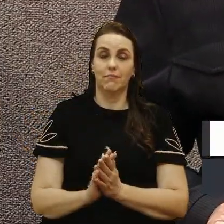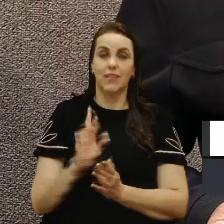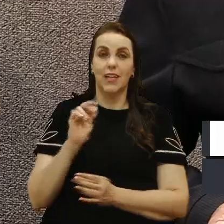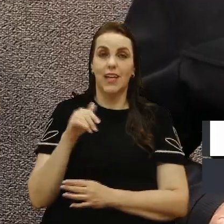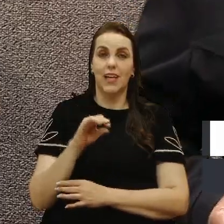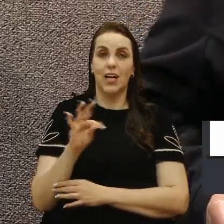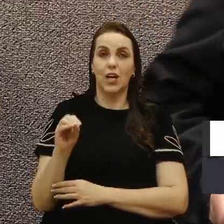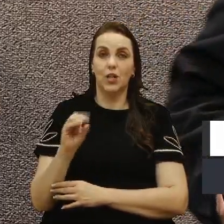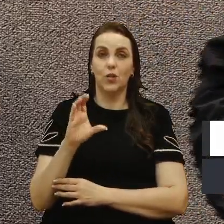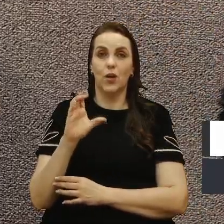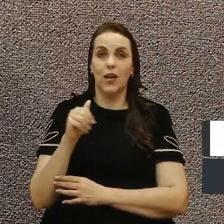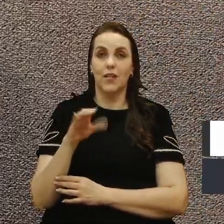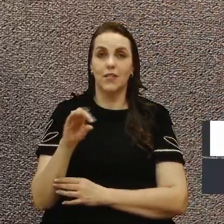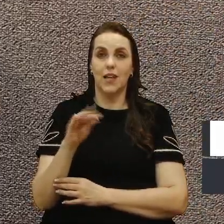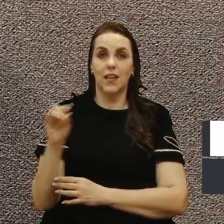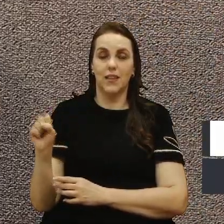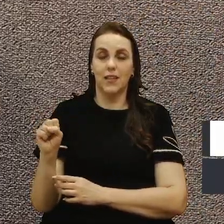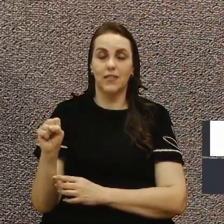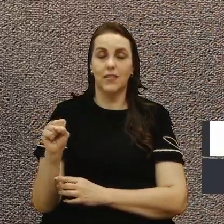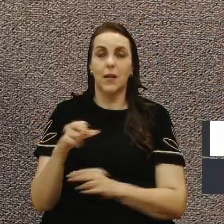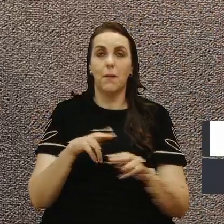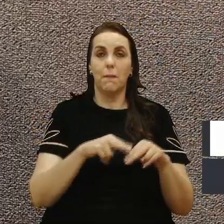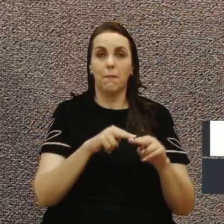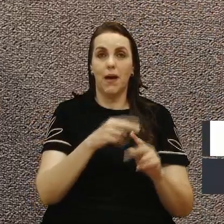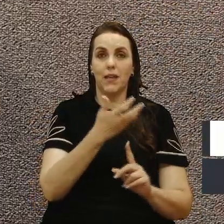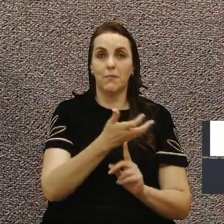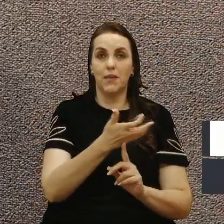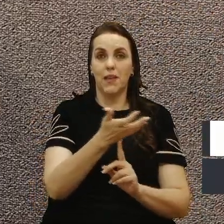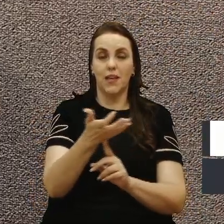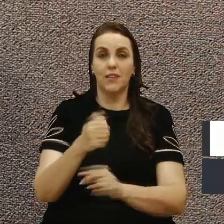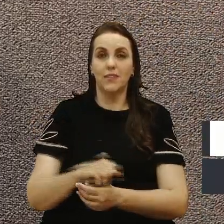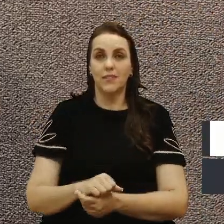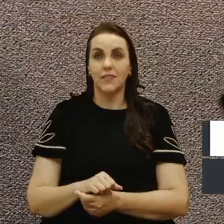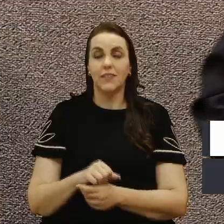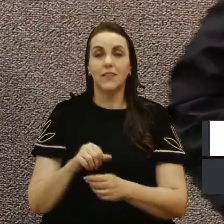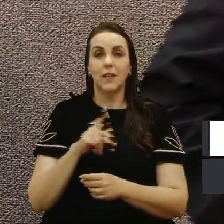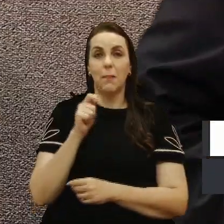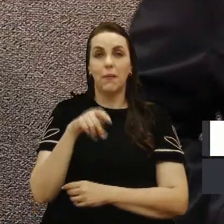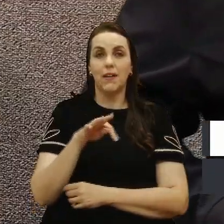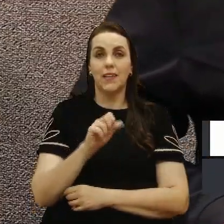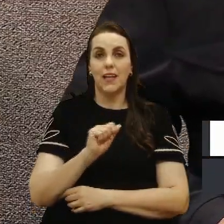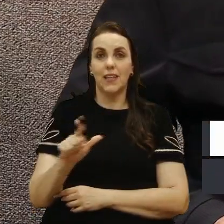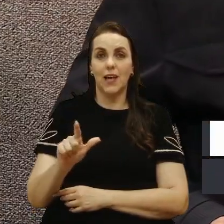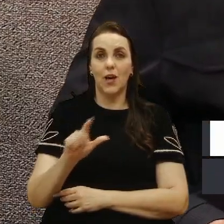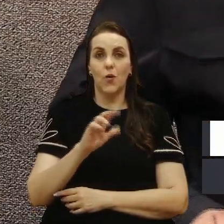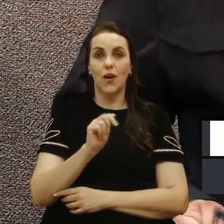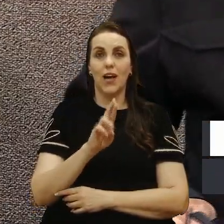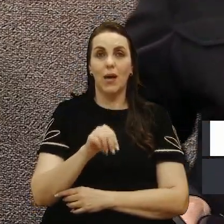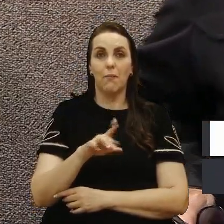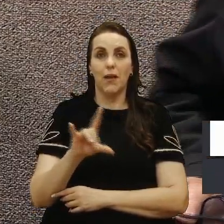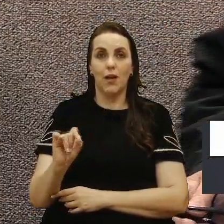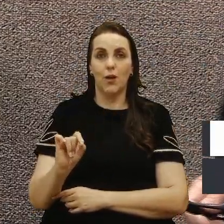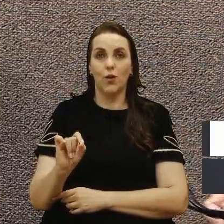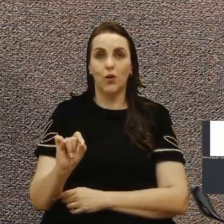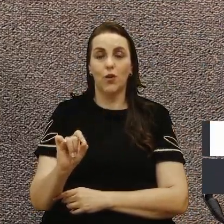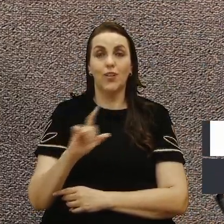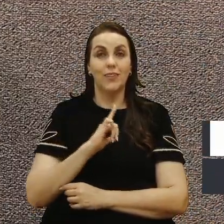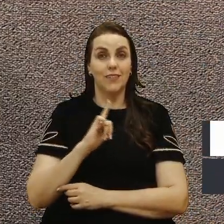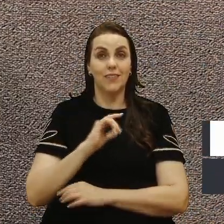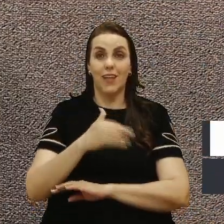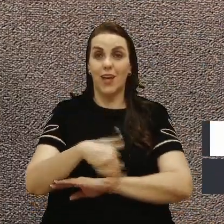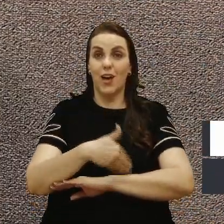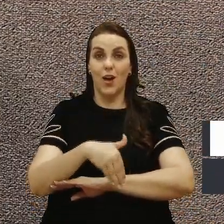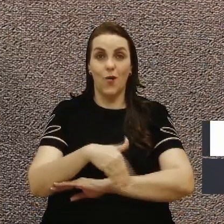Cascatas, o Parque dos Pinhais, o Pantanal, o Carmelo. Tem uma rua,